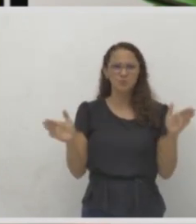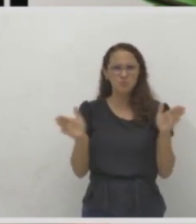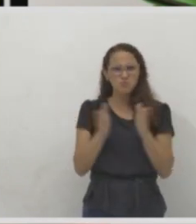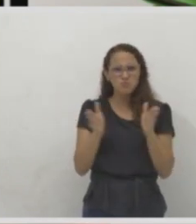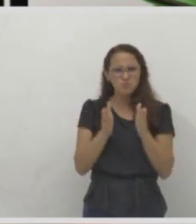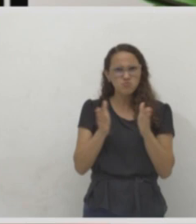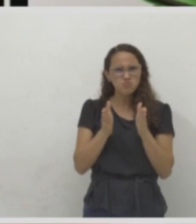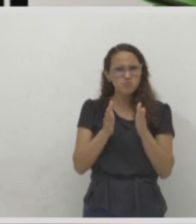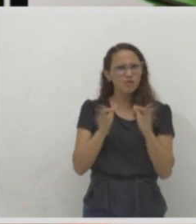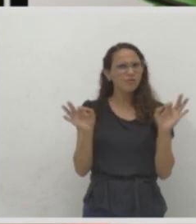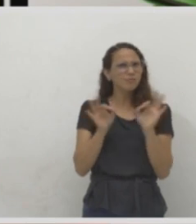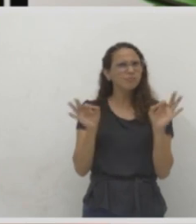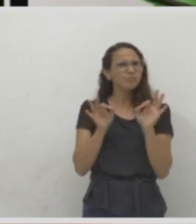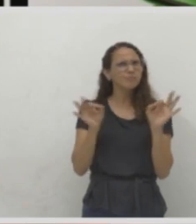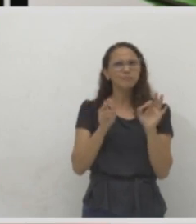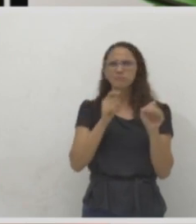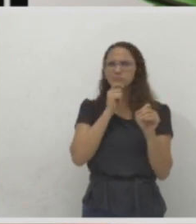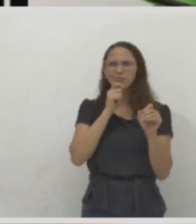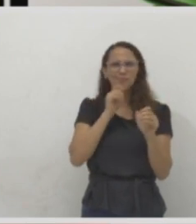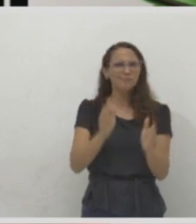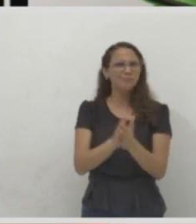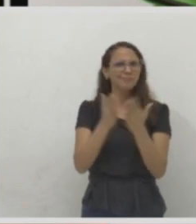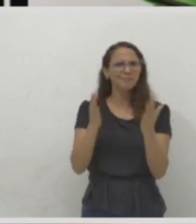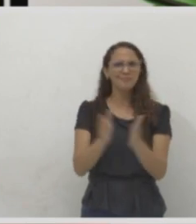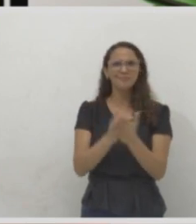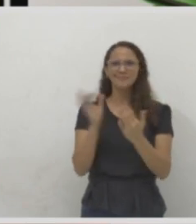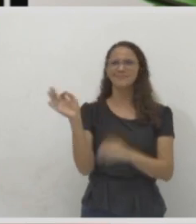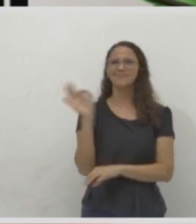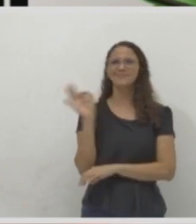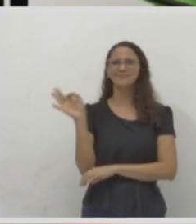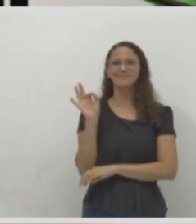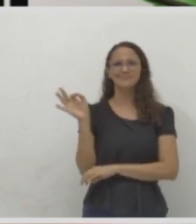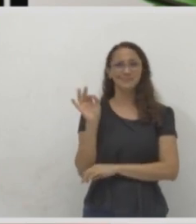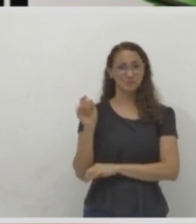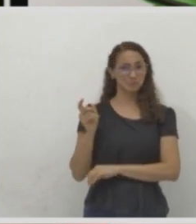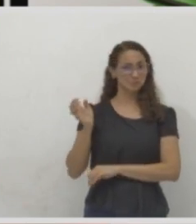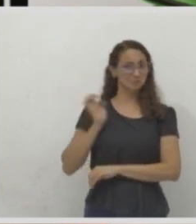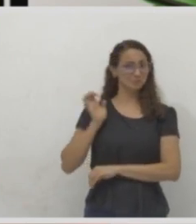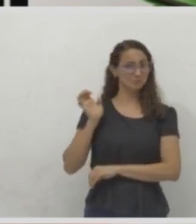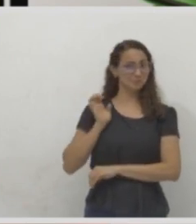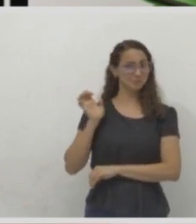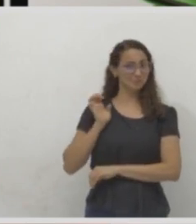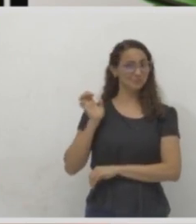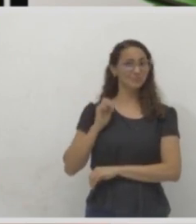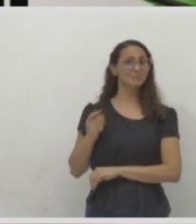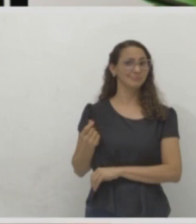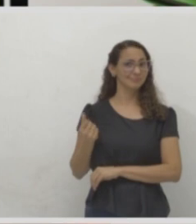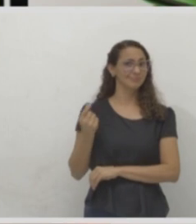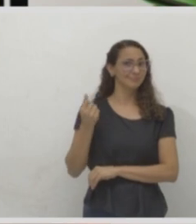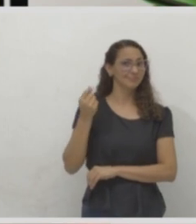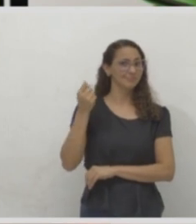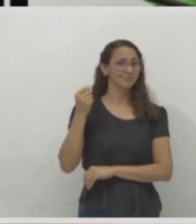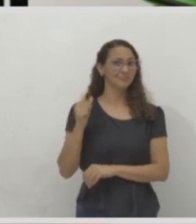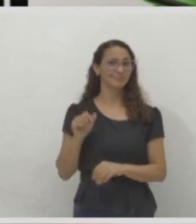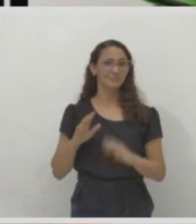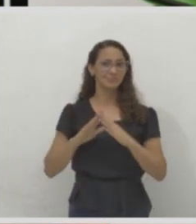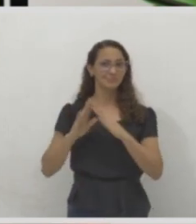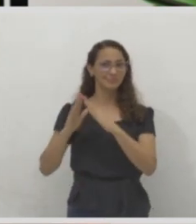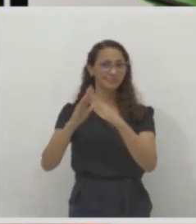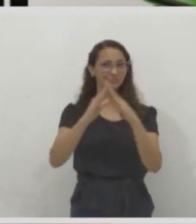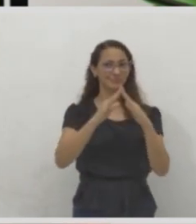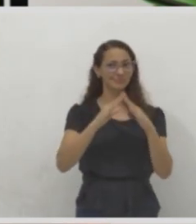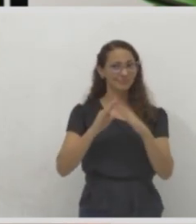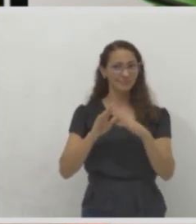pequenas, na verdade, sem pobre morando ali, tá bom? Percebam na imagem. Essa imagem, acho que todo